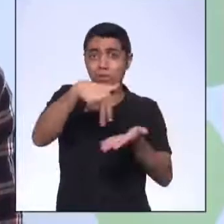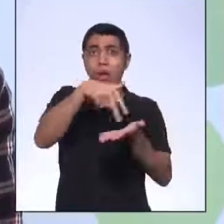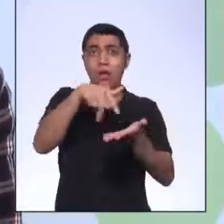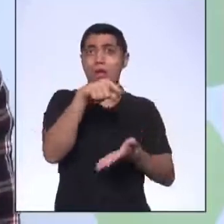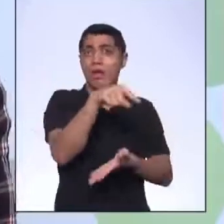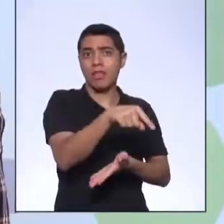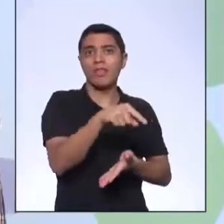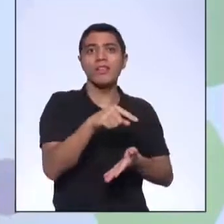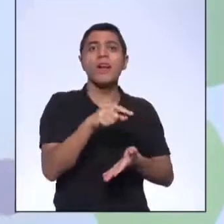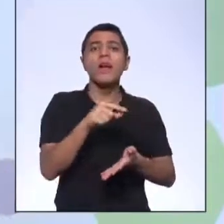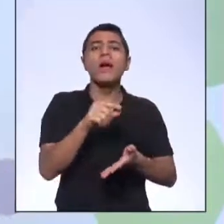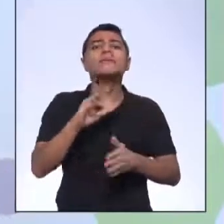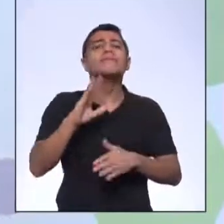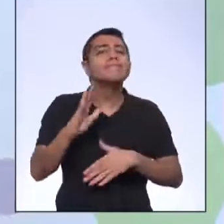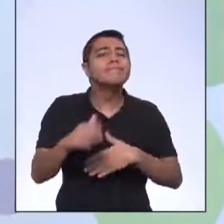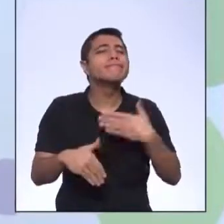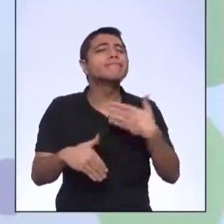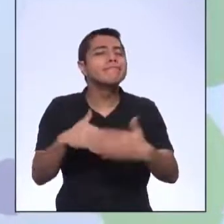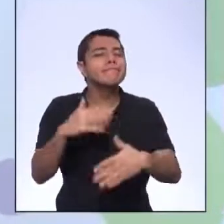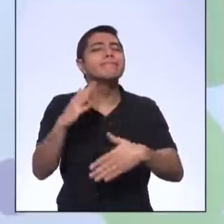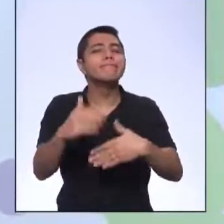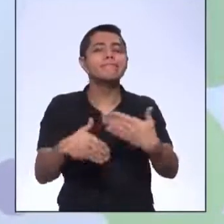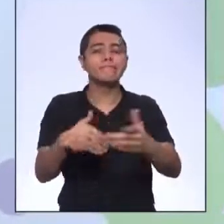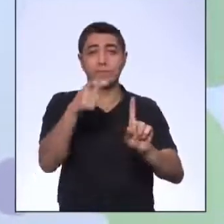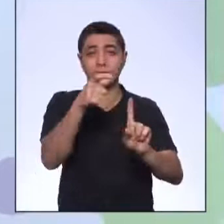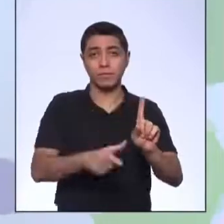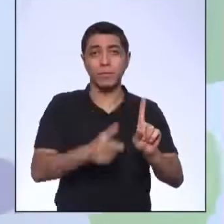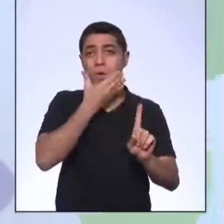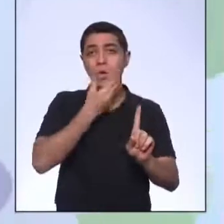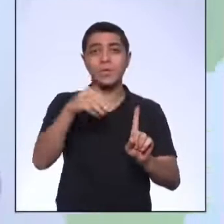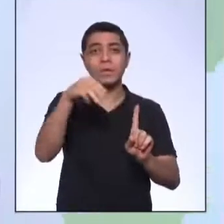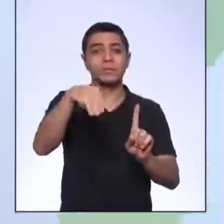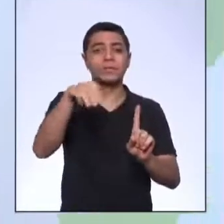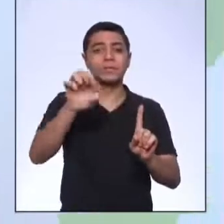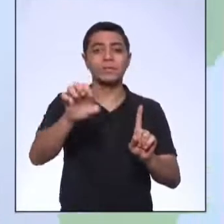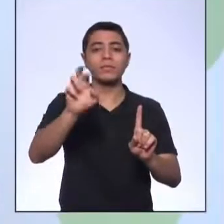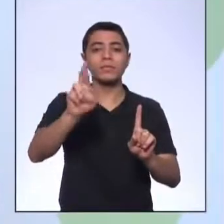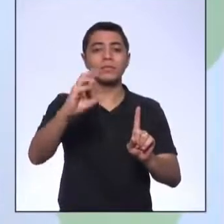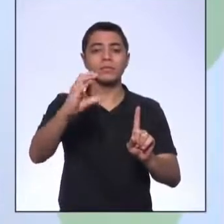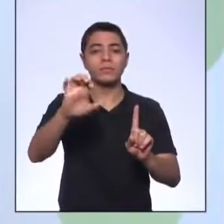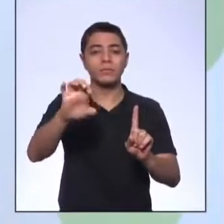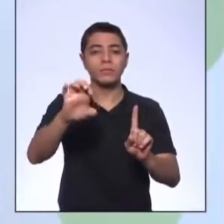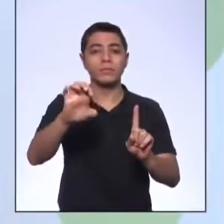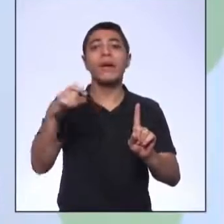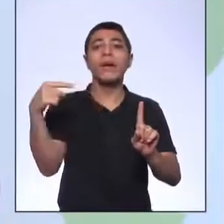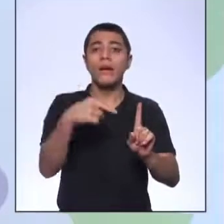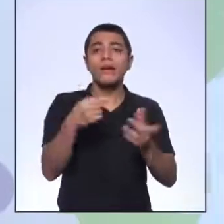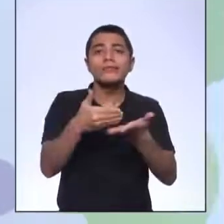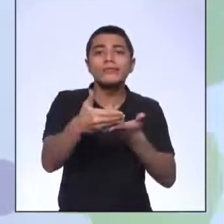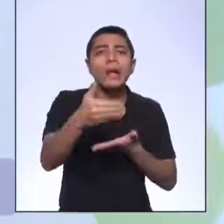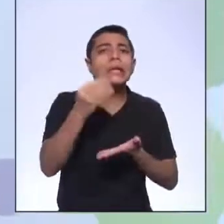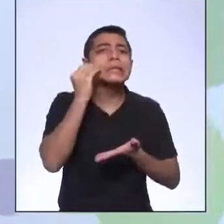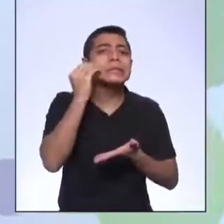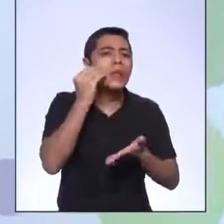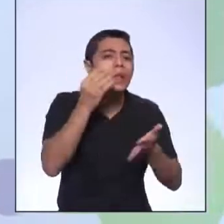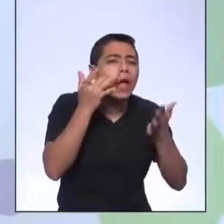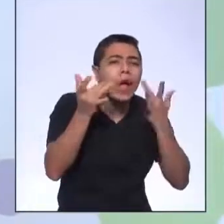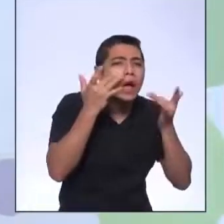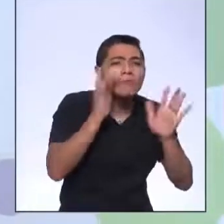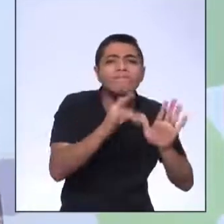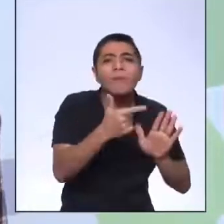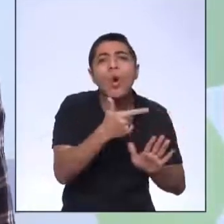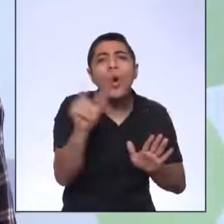resolve começar a explorar outros espaços Diferentemente do espaço teatral ou seja começaram a